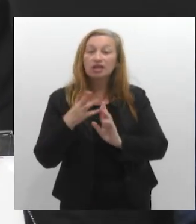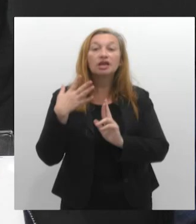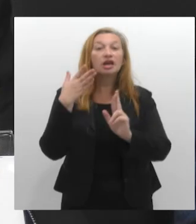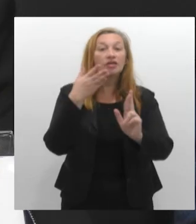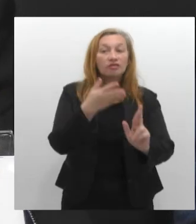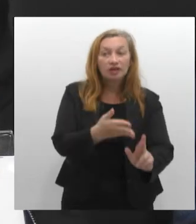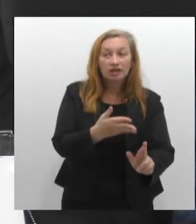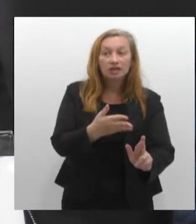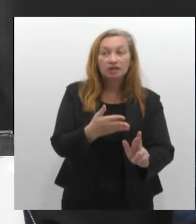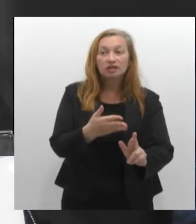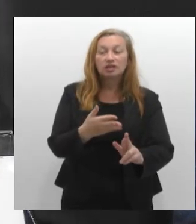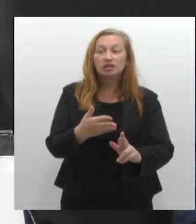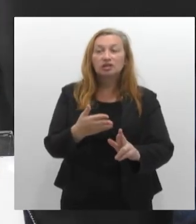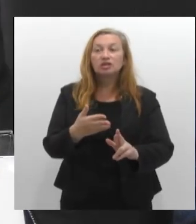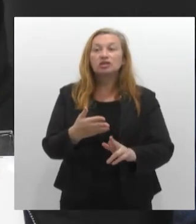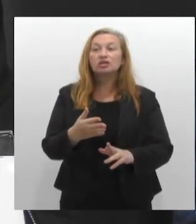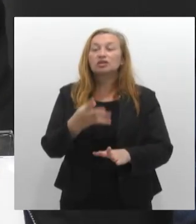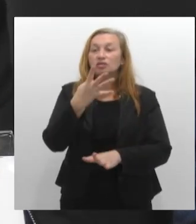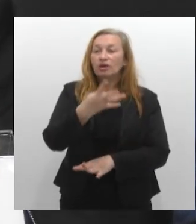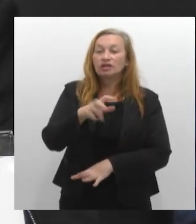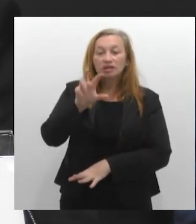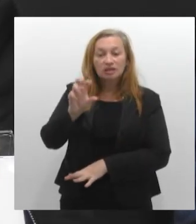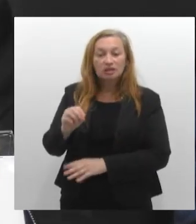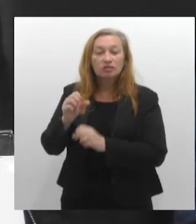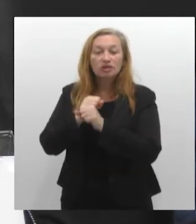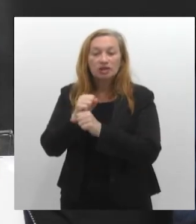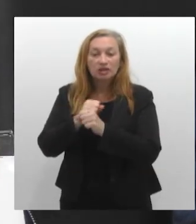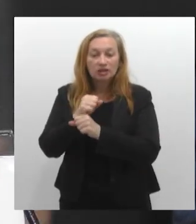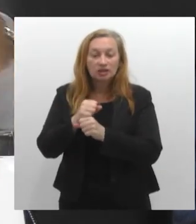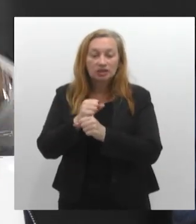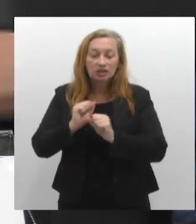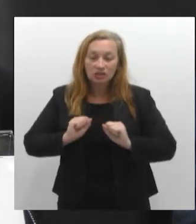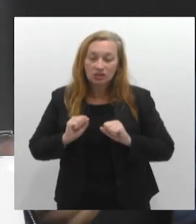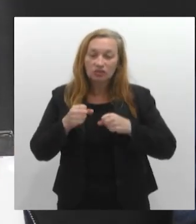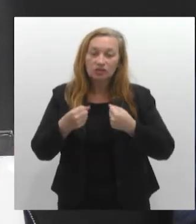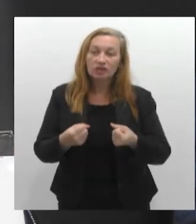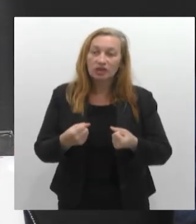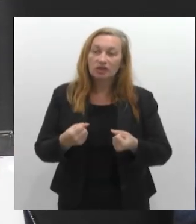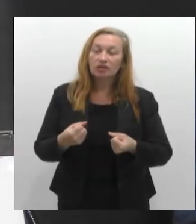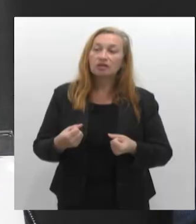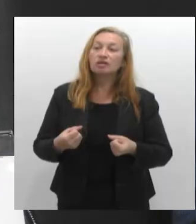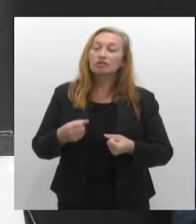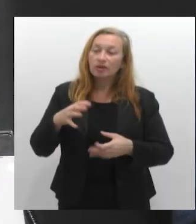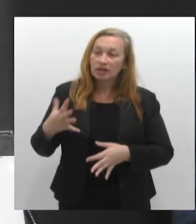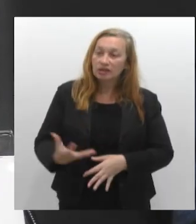referência destes que nestes 450 anos deram suas vidas para salvar vidas.